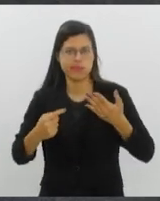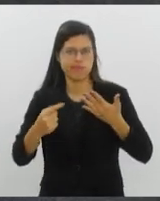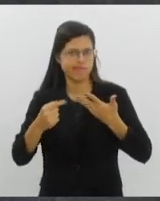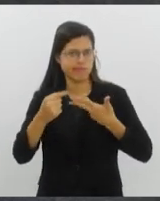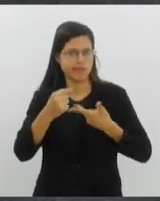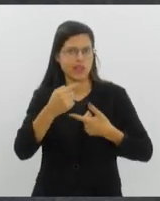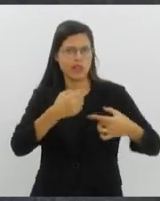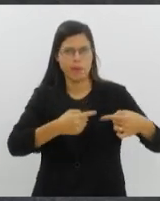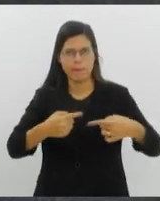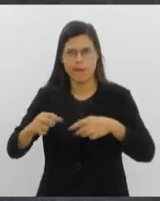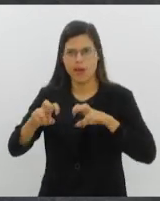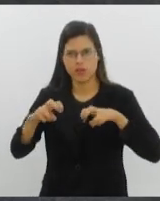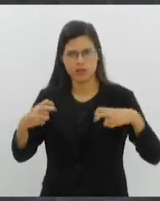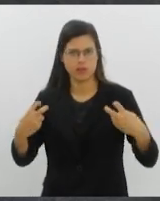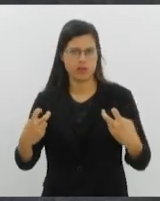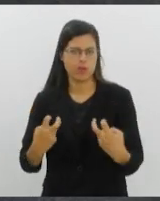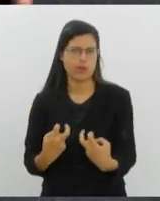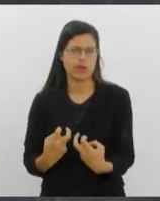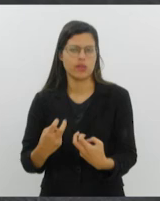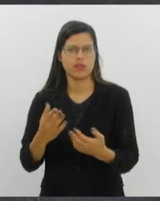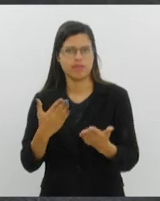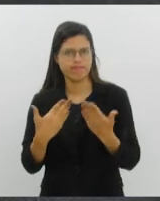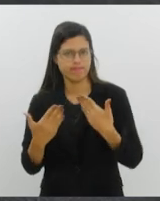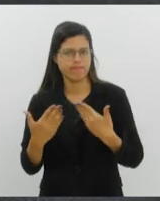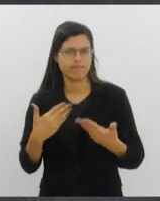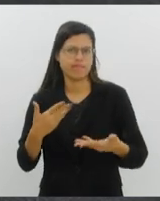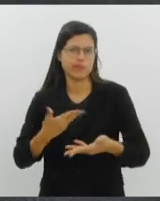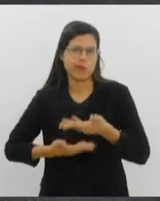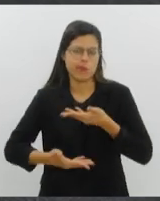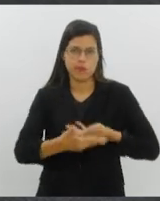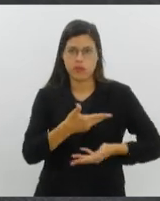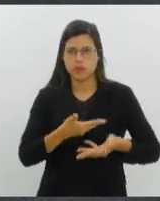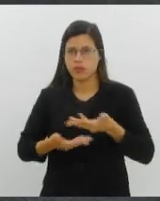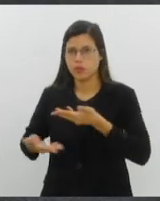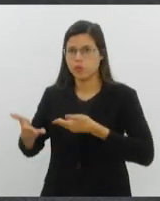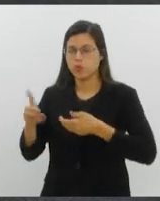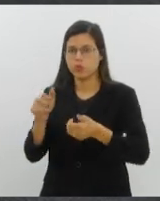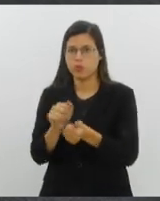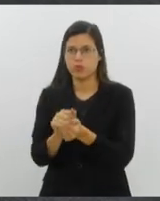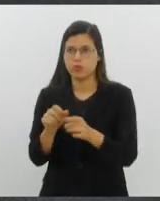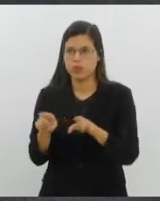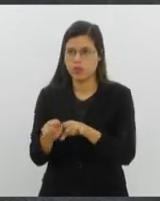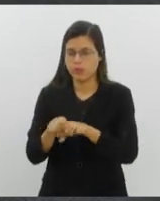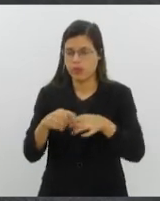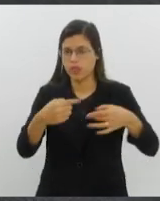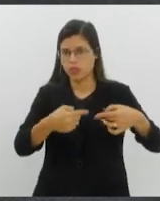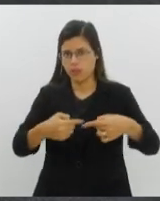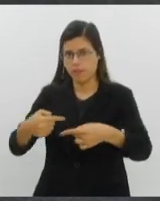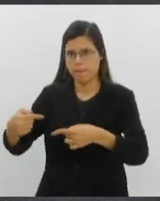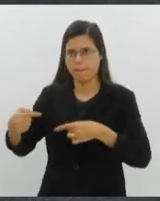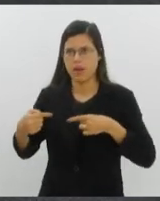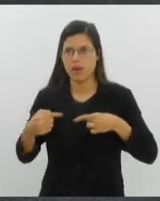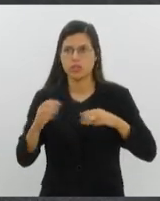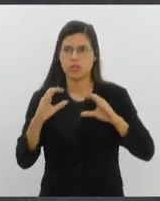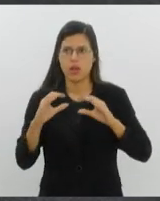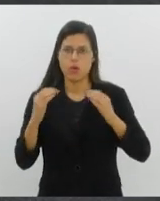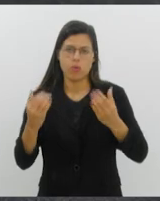de conversa, que junta, inclusive, em roda de debate ali, a